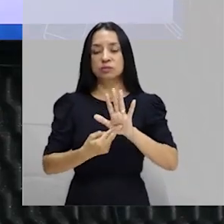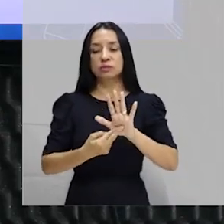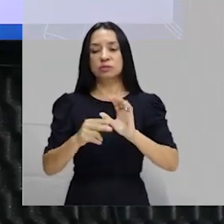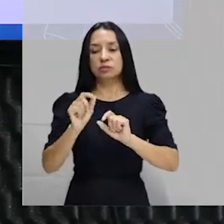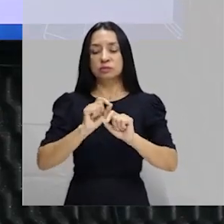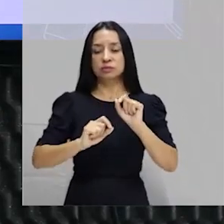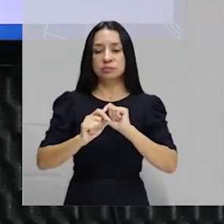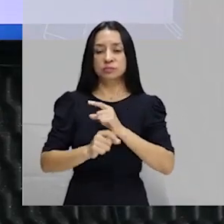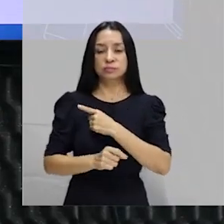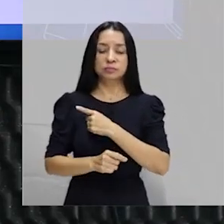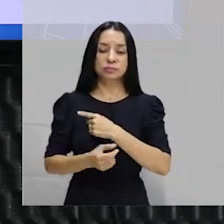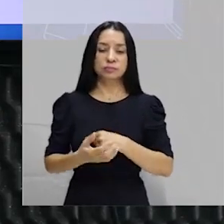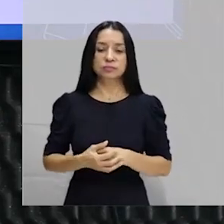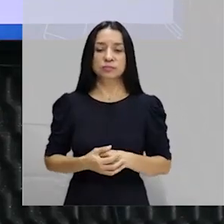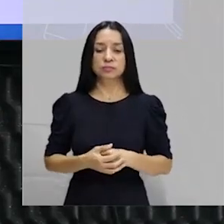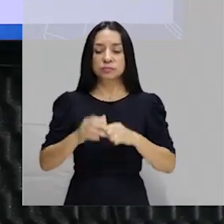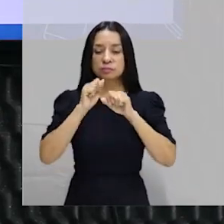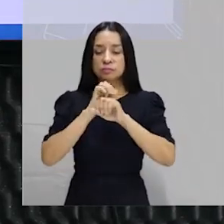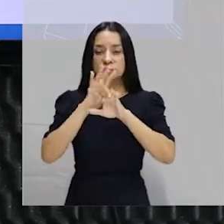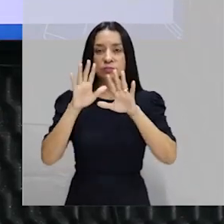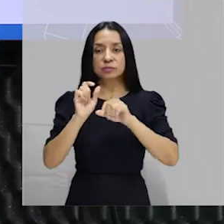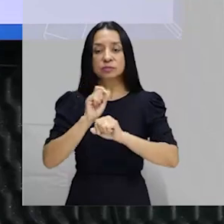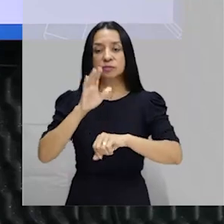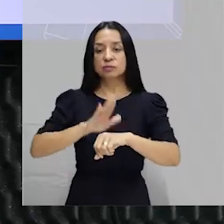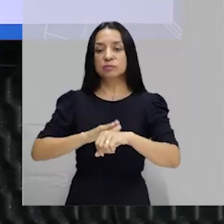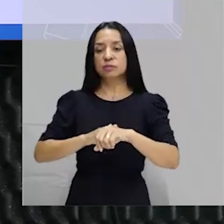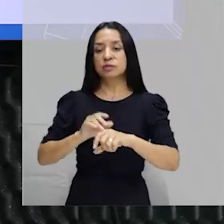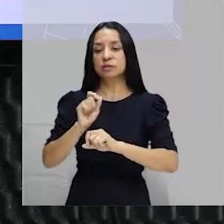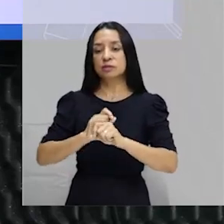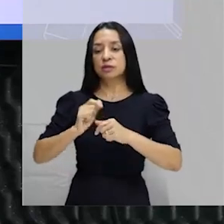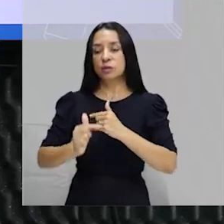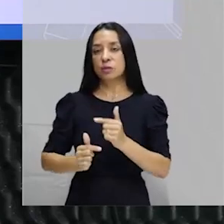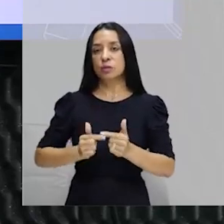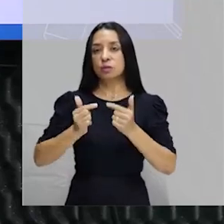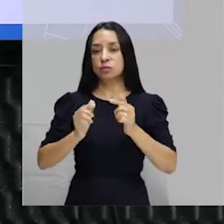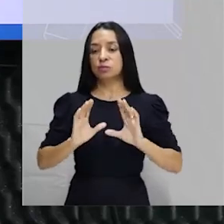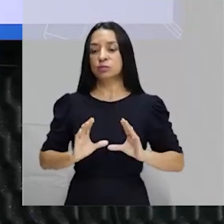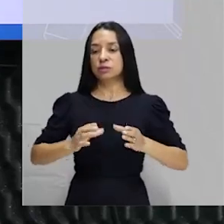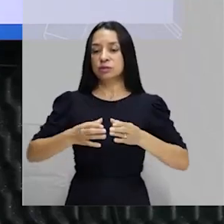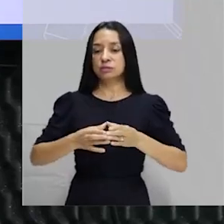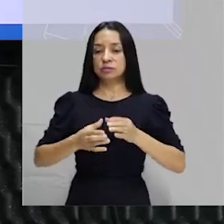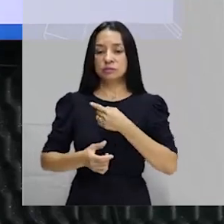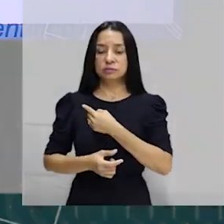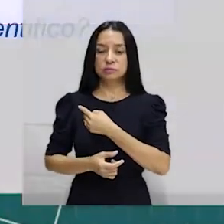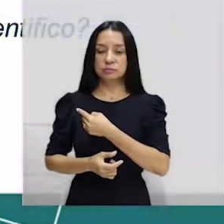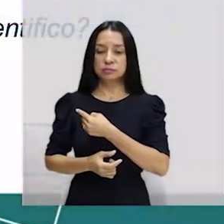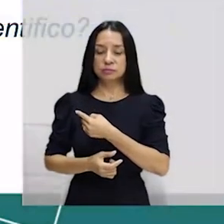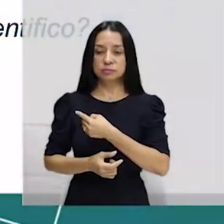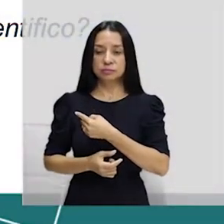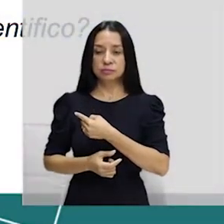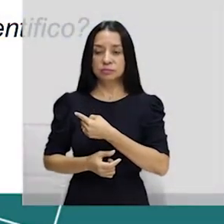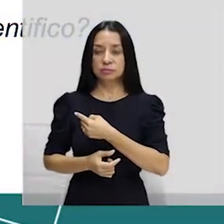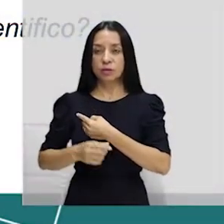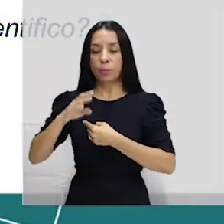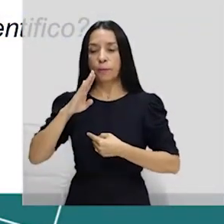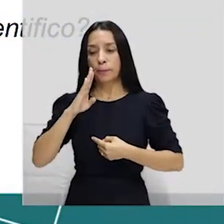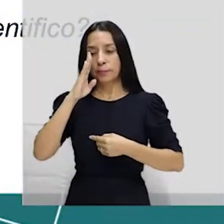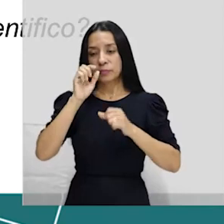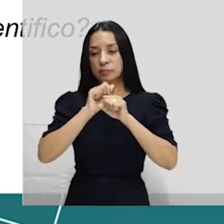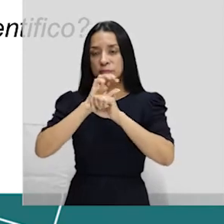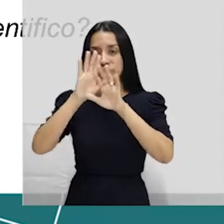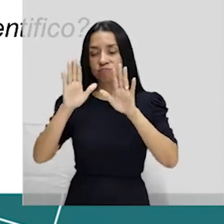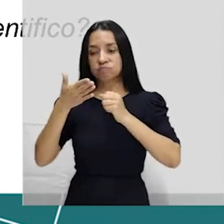socialismo científico? Letra A, acumulação primitiva. Letra B, contrato social. Letra C, direito dos trabalhadores, ou letra